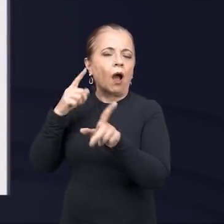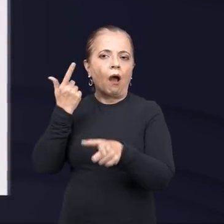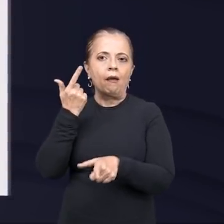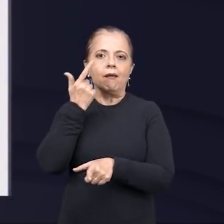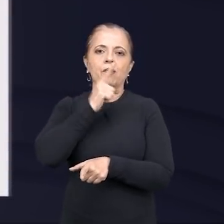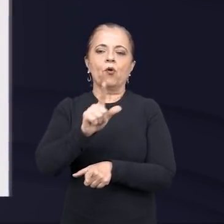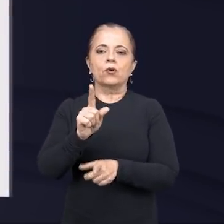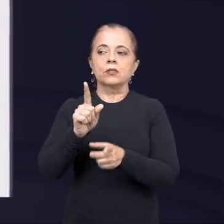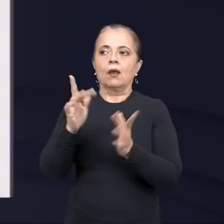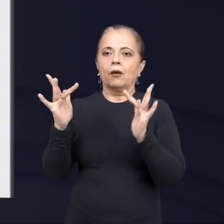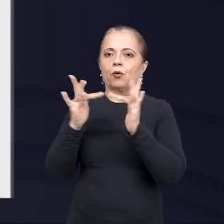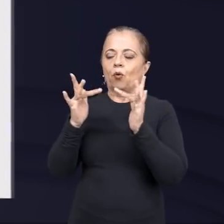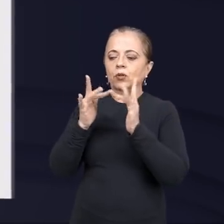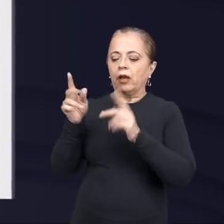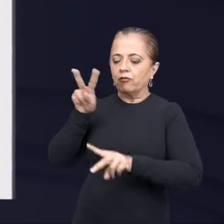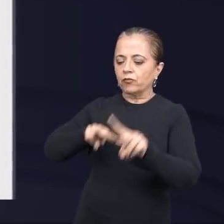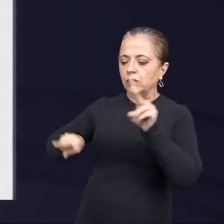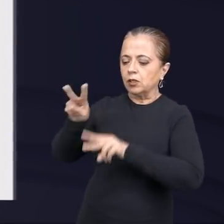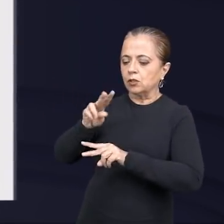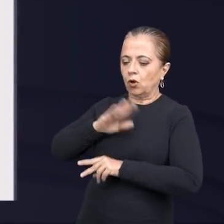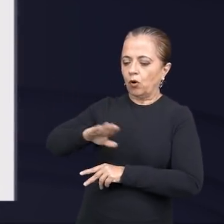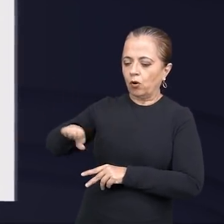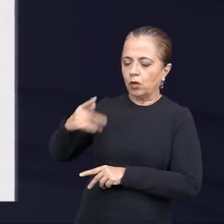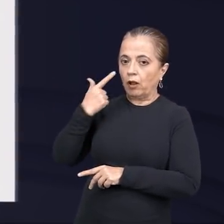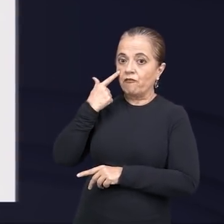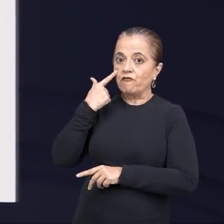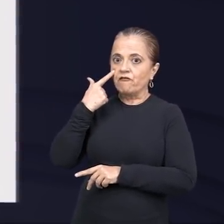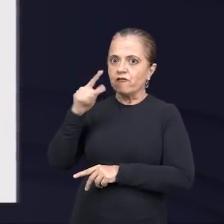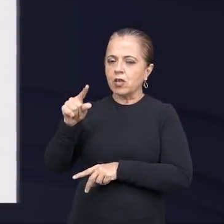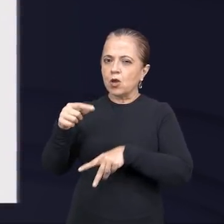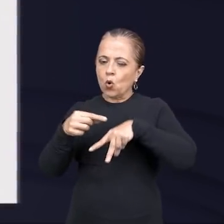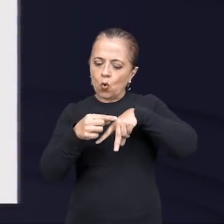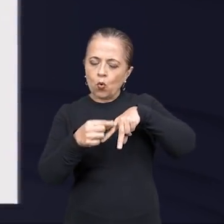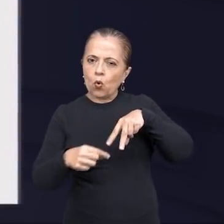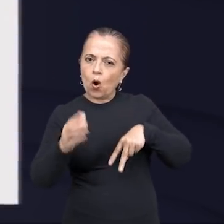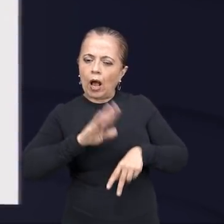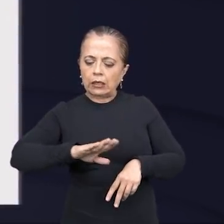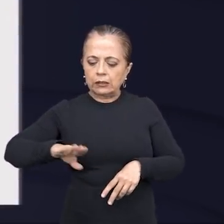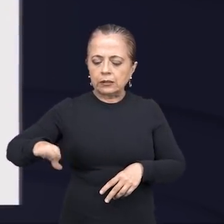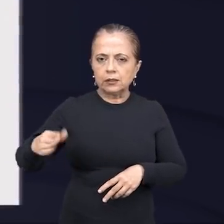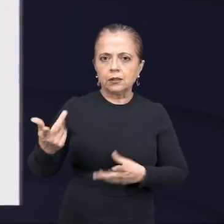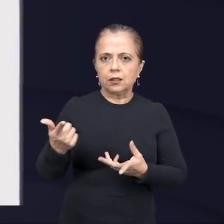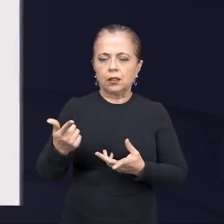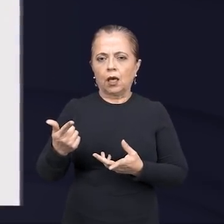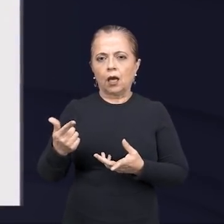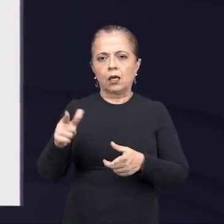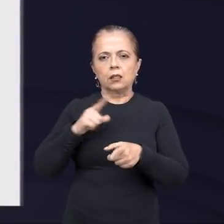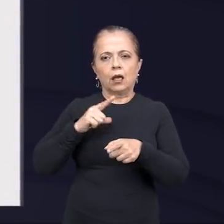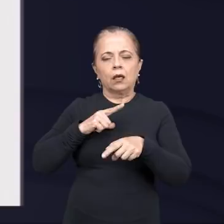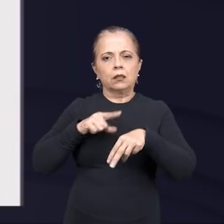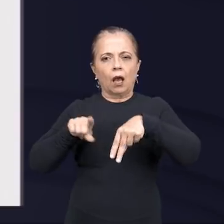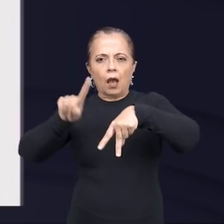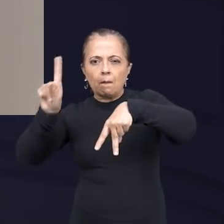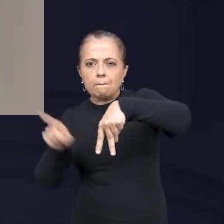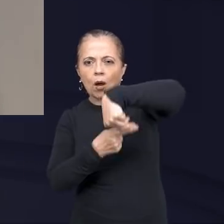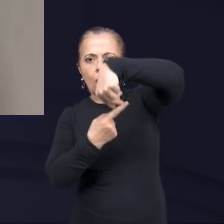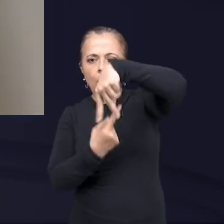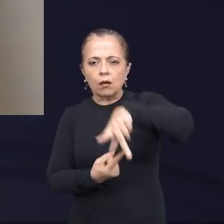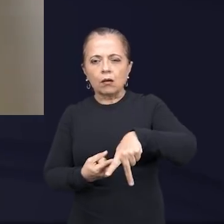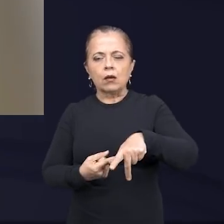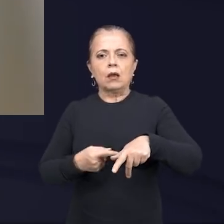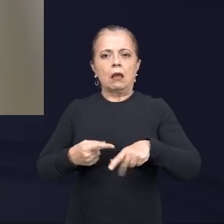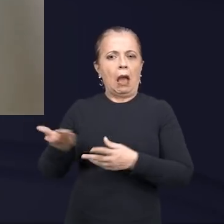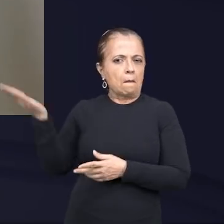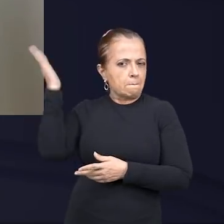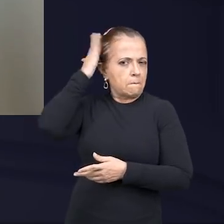ela consegue ter contato visual com a criança se queixa dele ter dado uma banda nela, dele ter batido